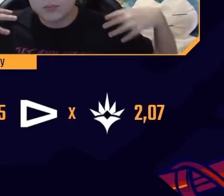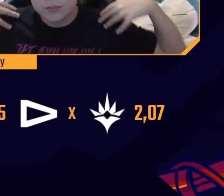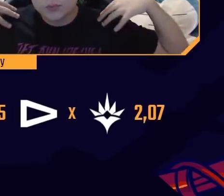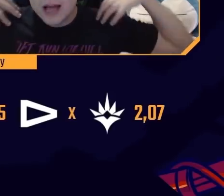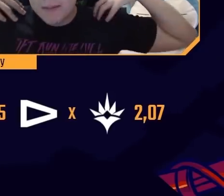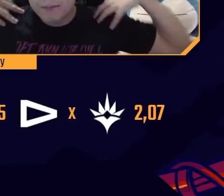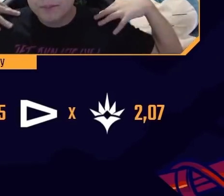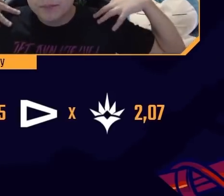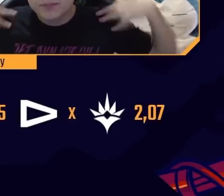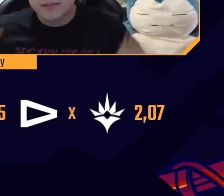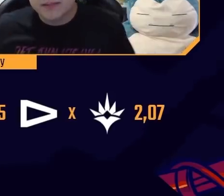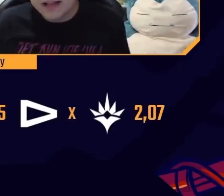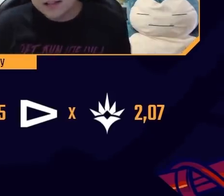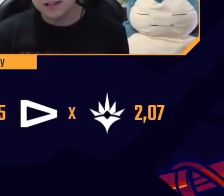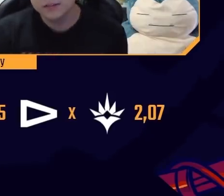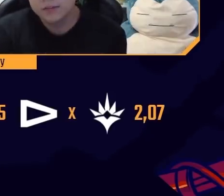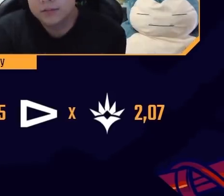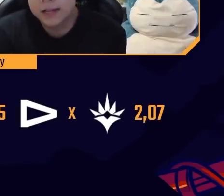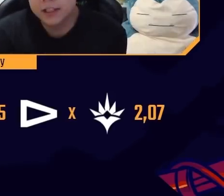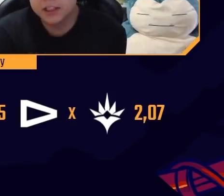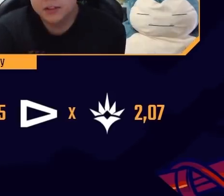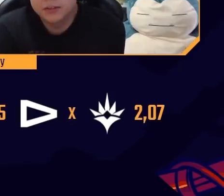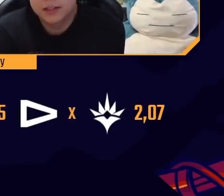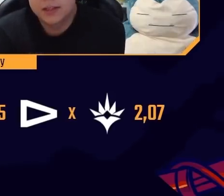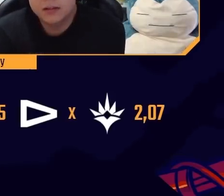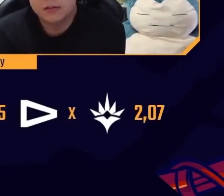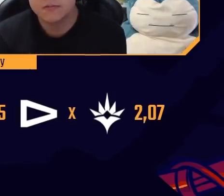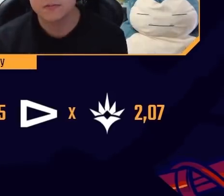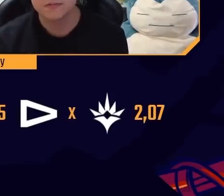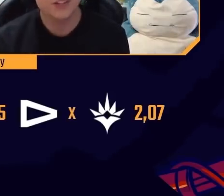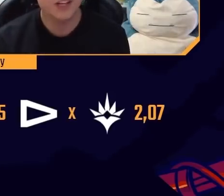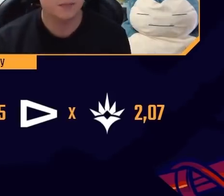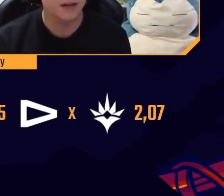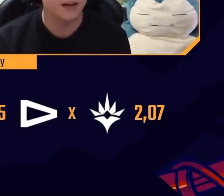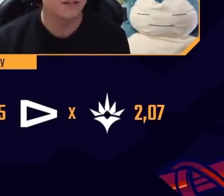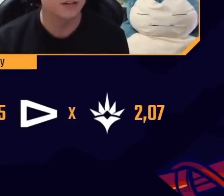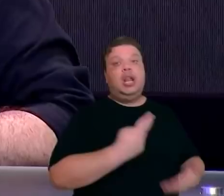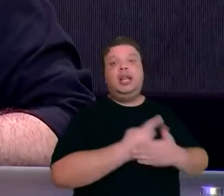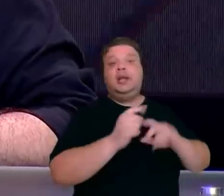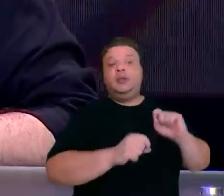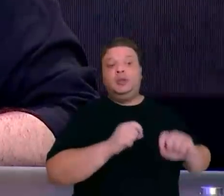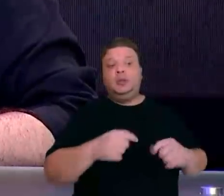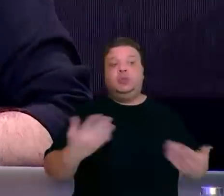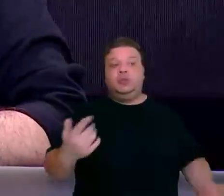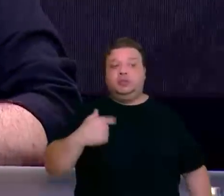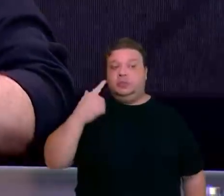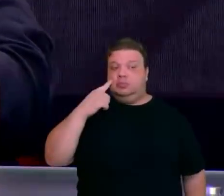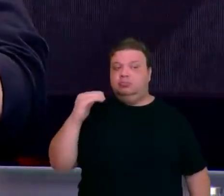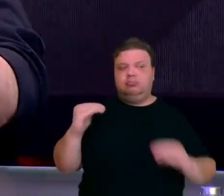tipo, não tá assim, caidinho, tá ligado? Não sei explicar, velho.